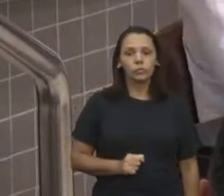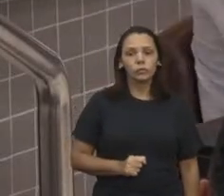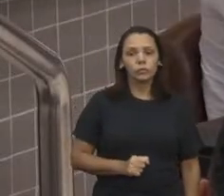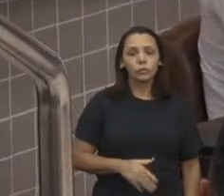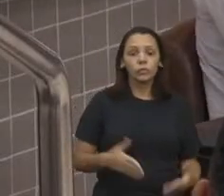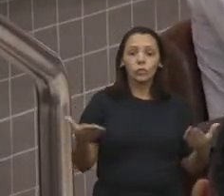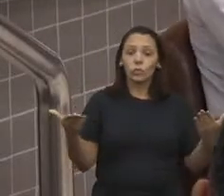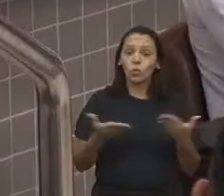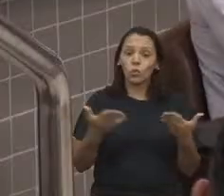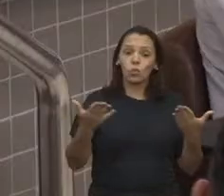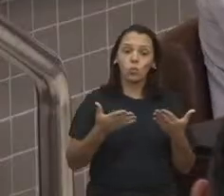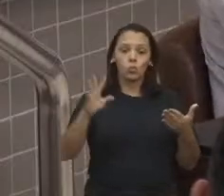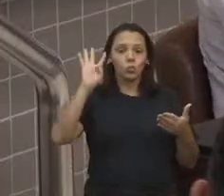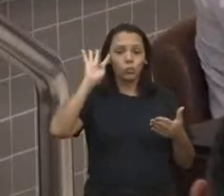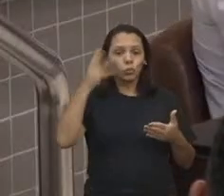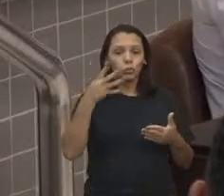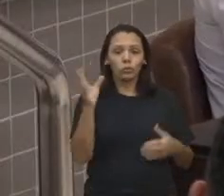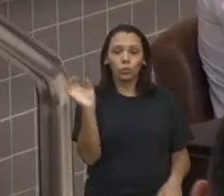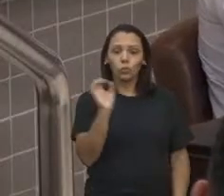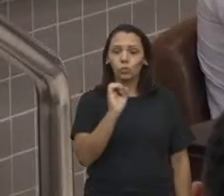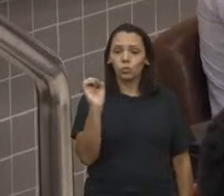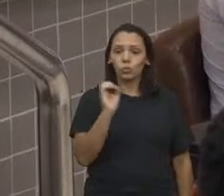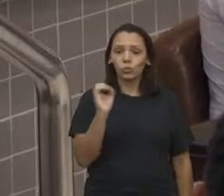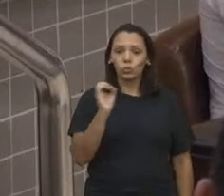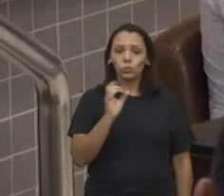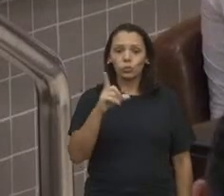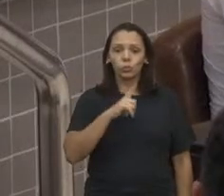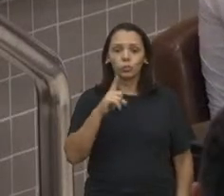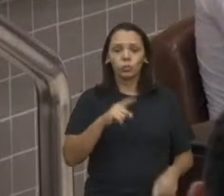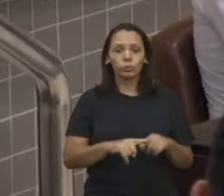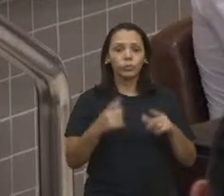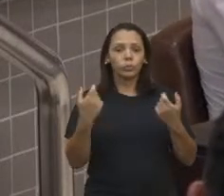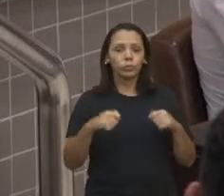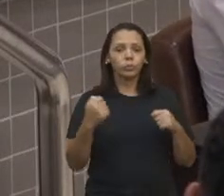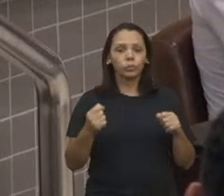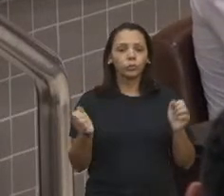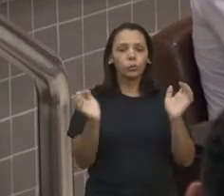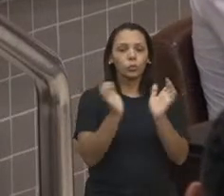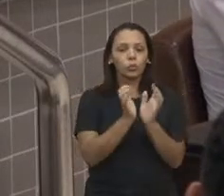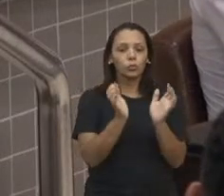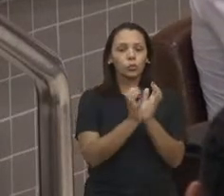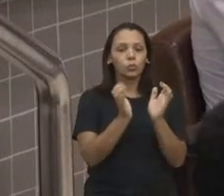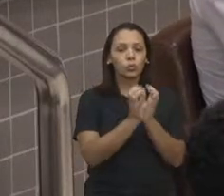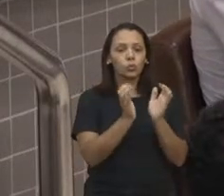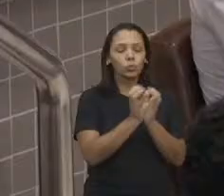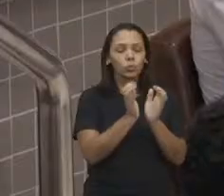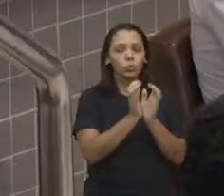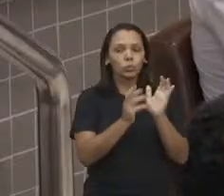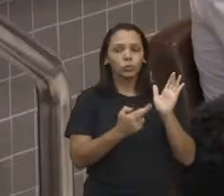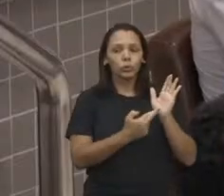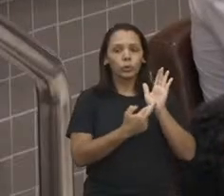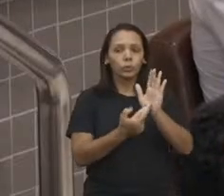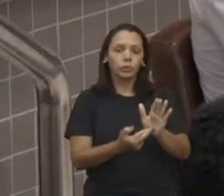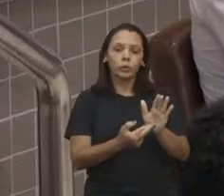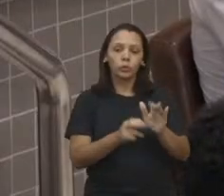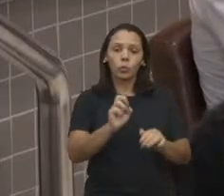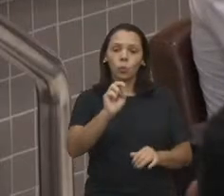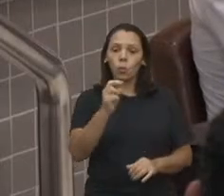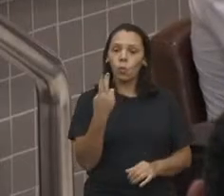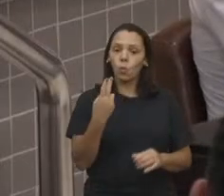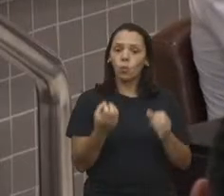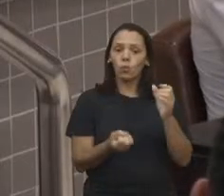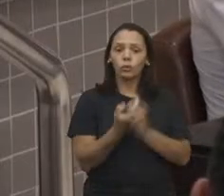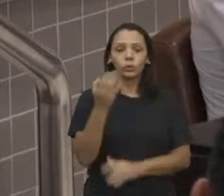hoje a gente não vai ter solução nenhuma concreta, mas a gente precisa dessa comissão, ou eles façam uma associação entre eles, né, que também